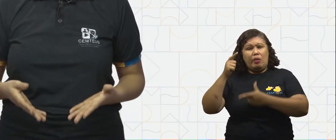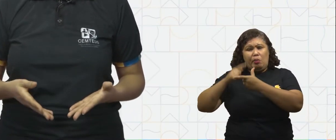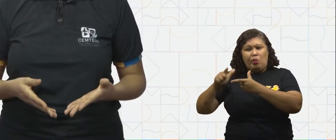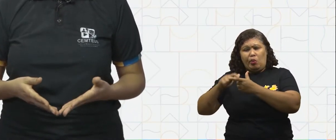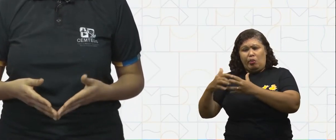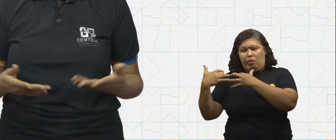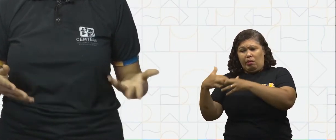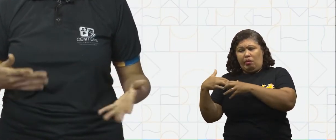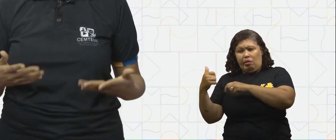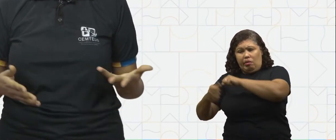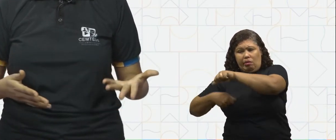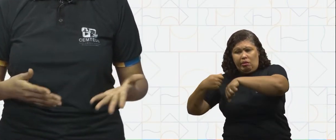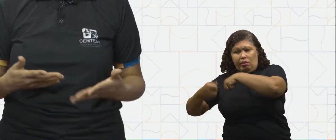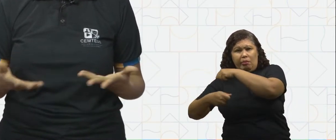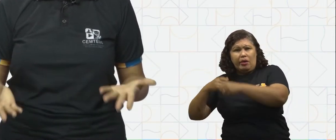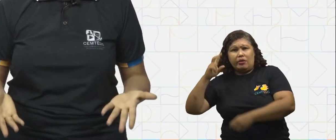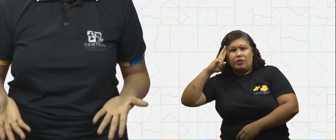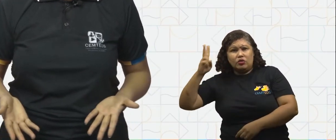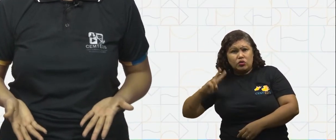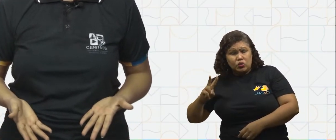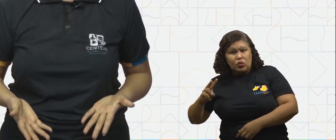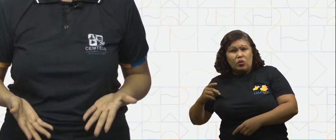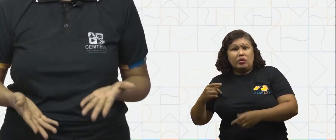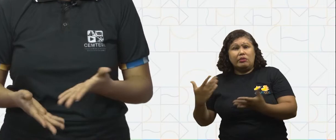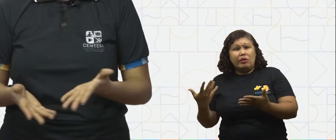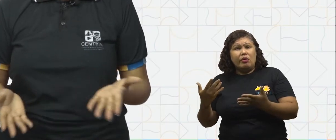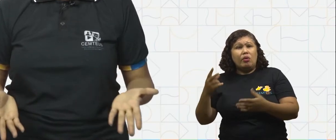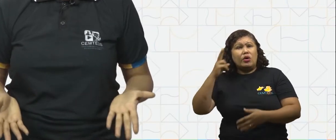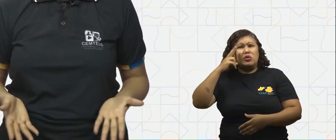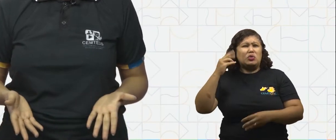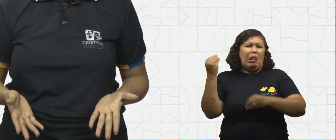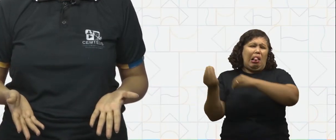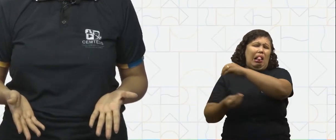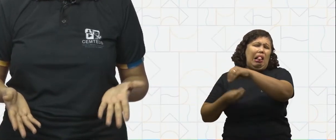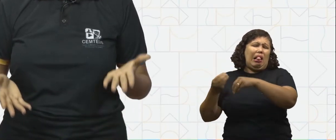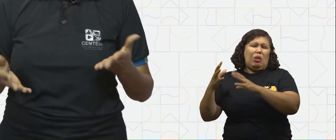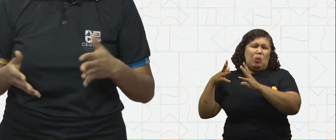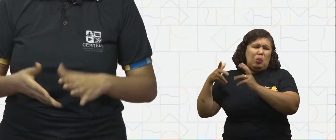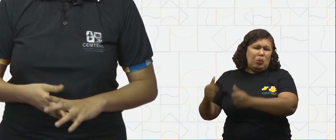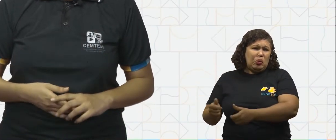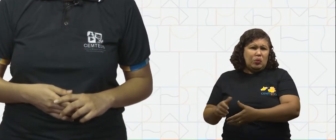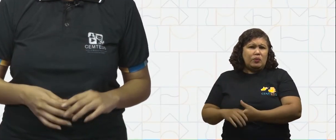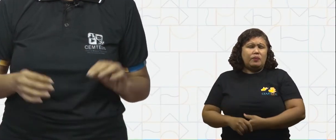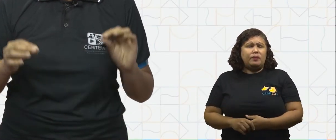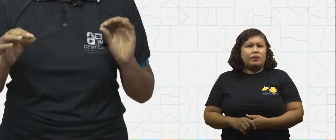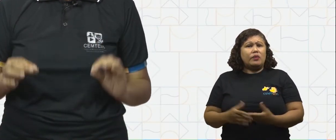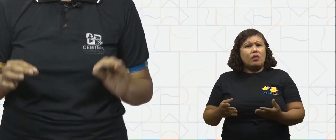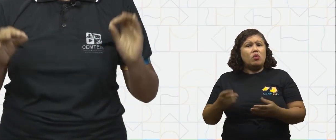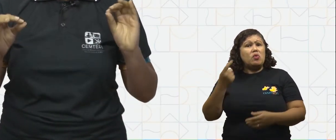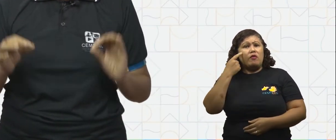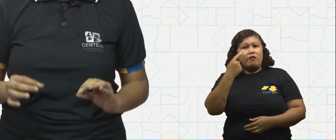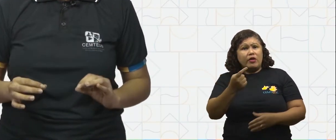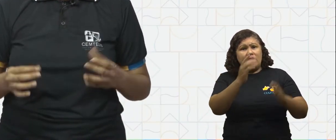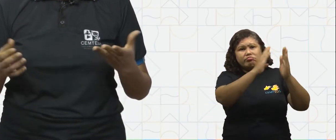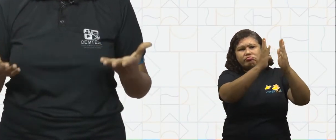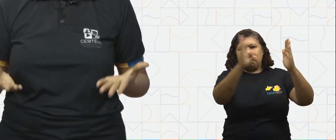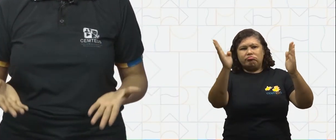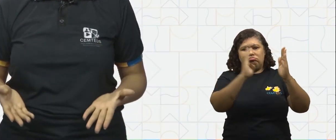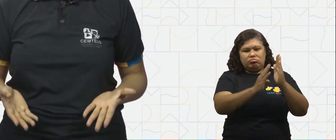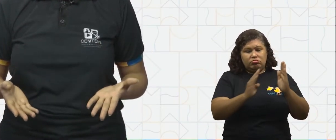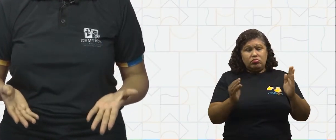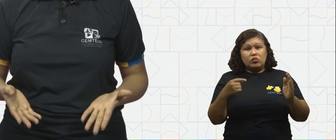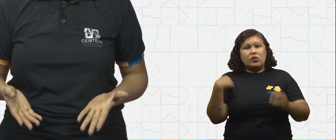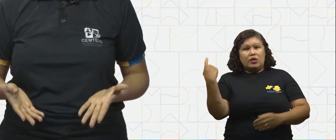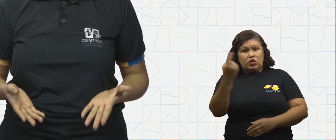Alguns parafusos dela soltaram e por isso as histórias ficaram um pouco bagunçadas. Ela até abriu seu acervo de histórias para